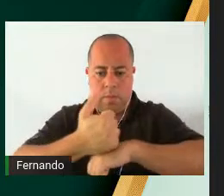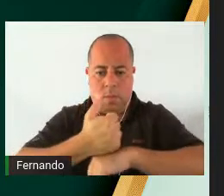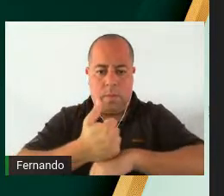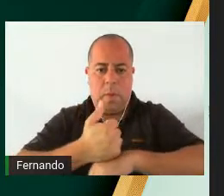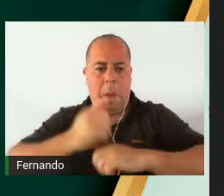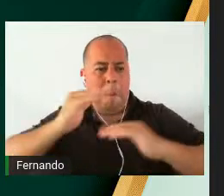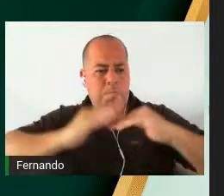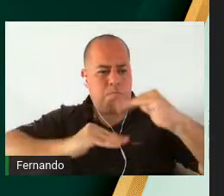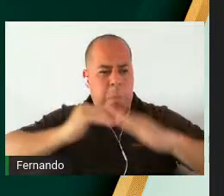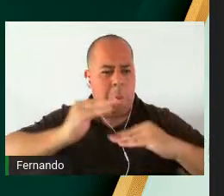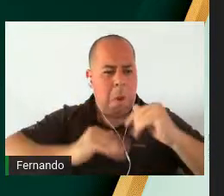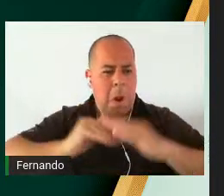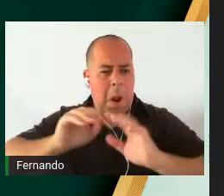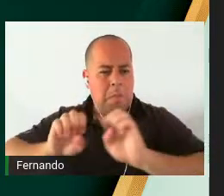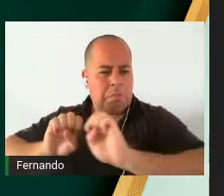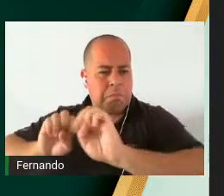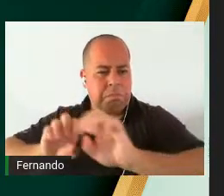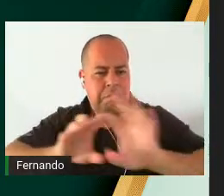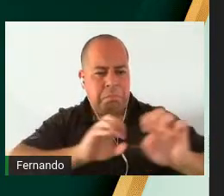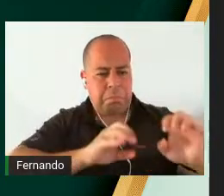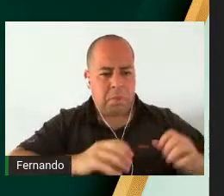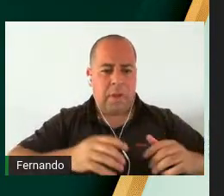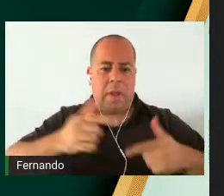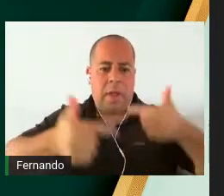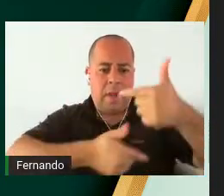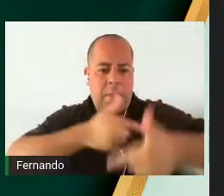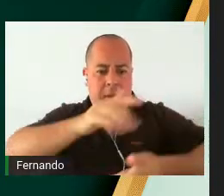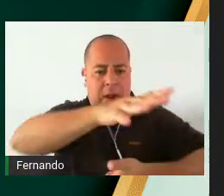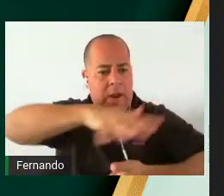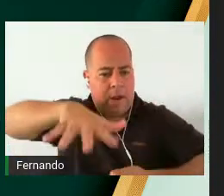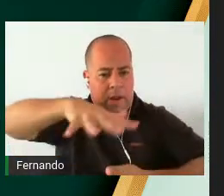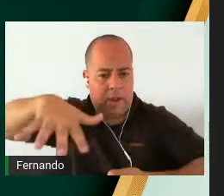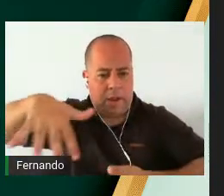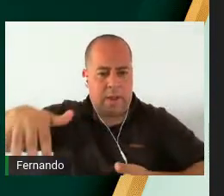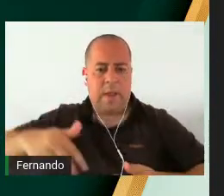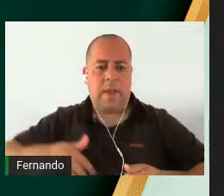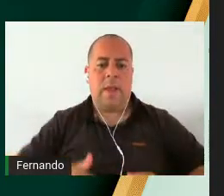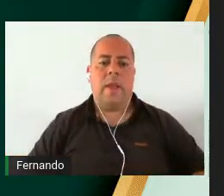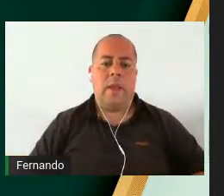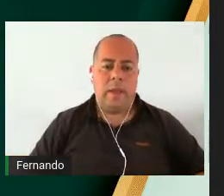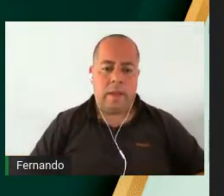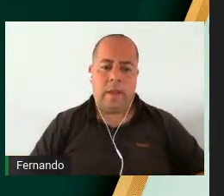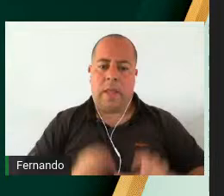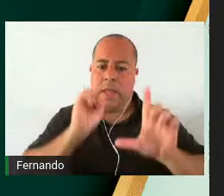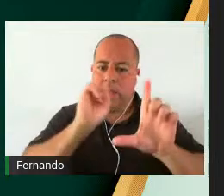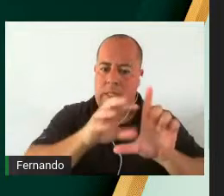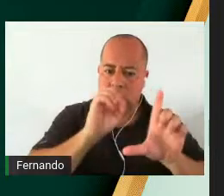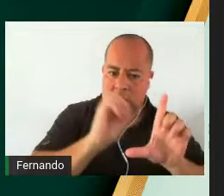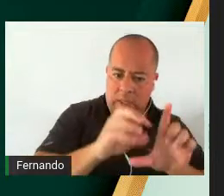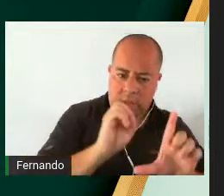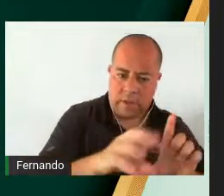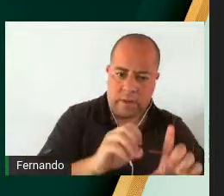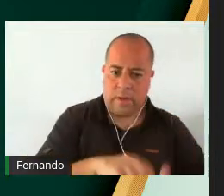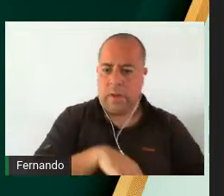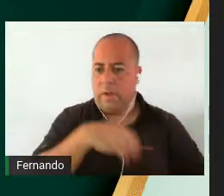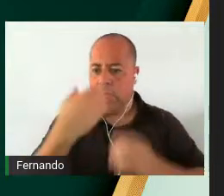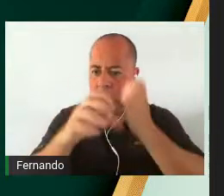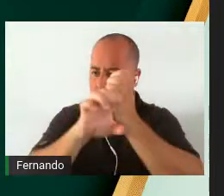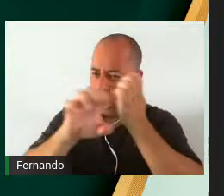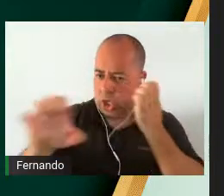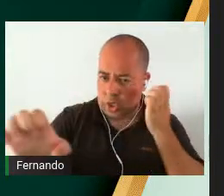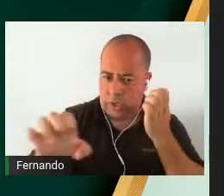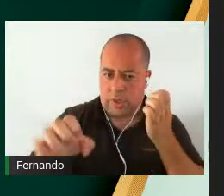altamente qualificados para atuarem nas áreas de licenciatura em ciências exatas, engenharia